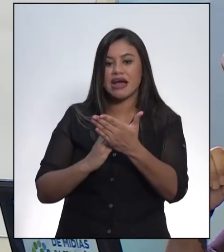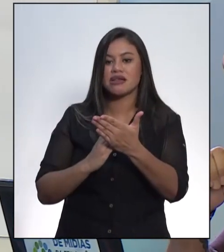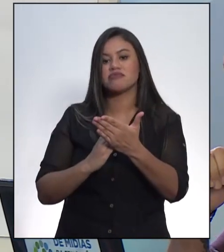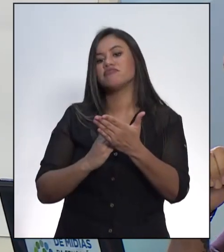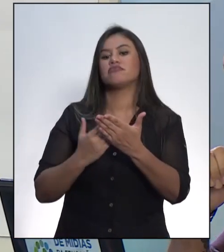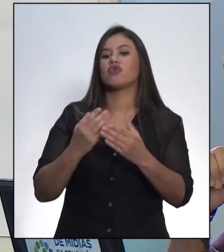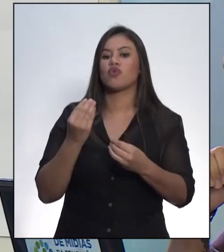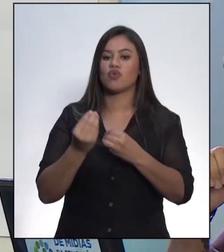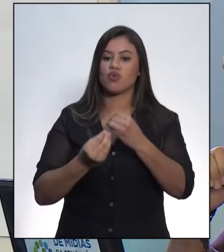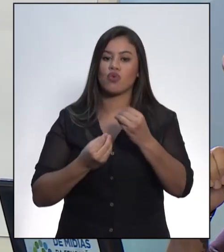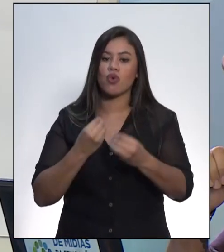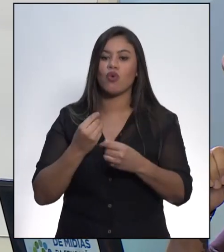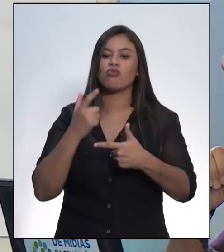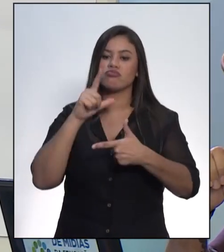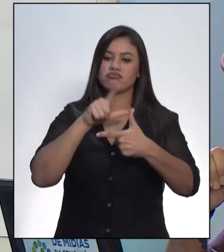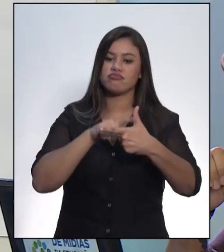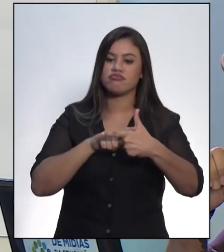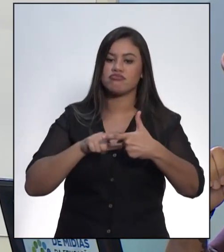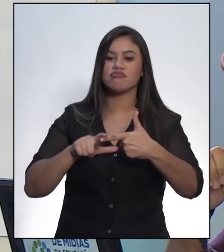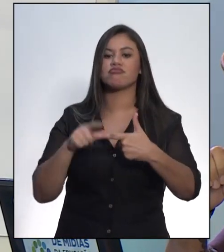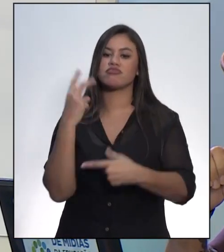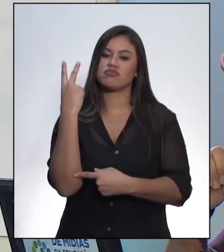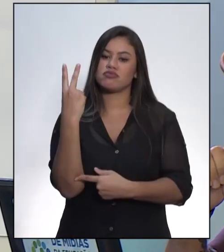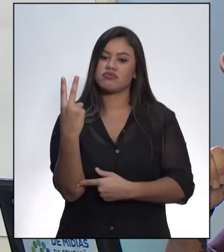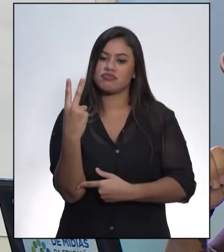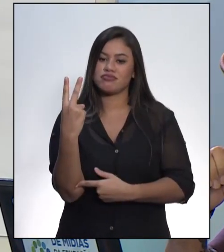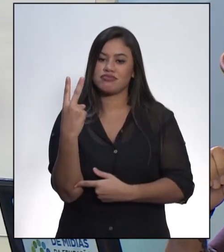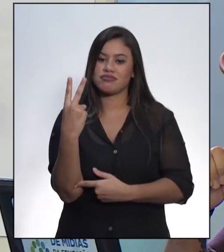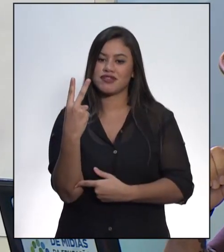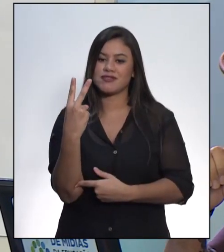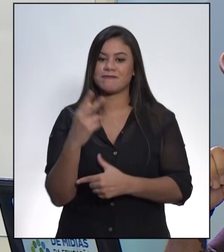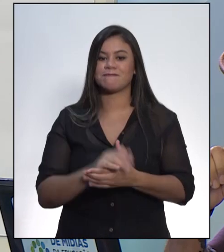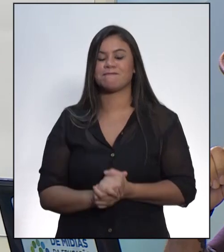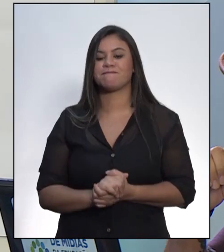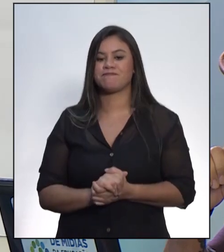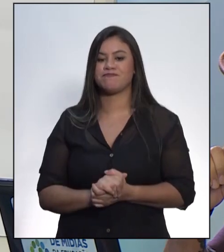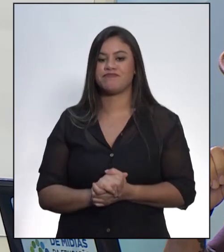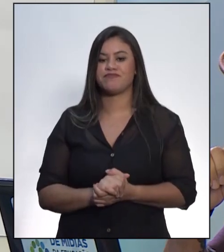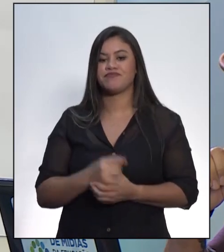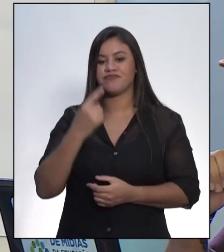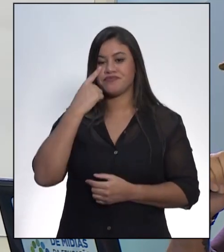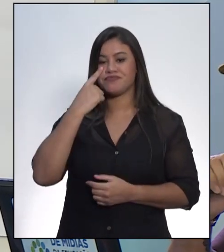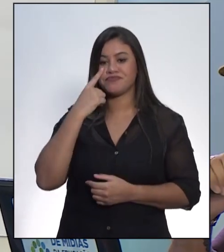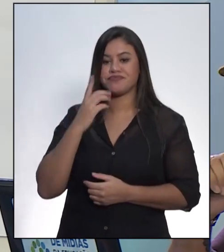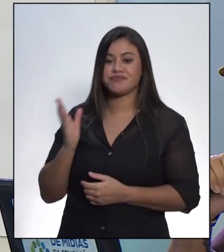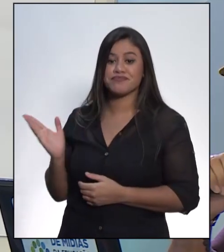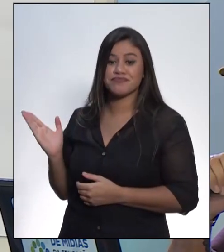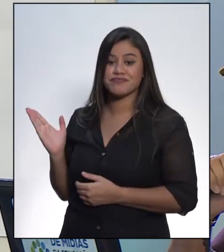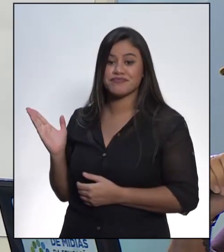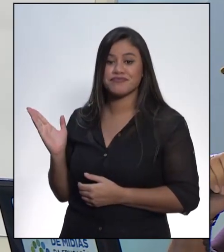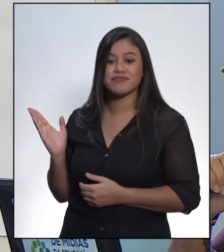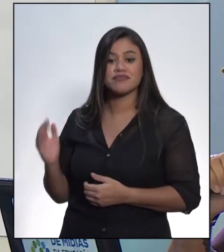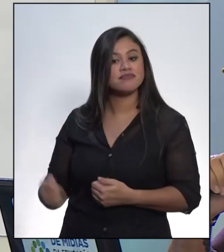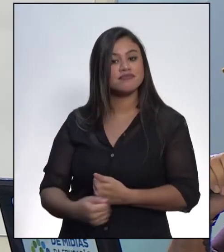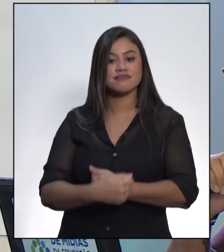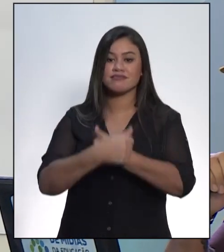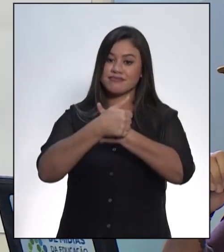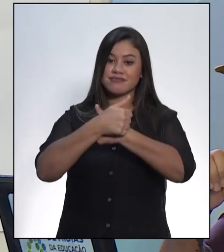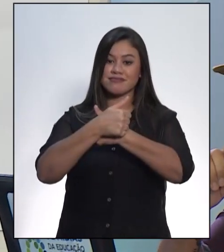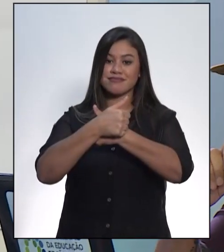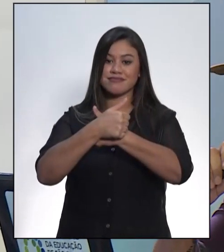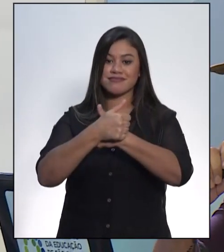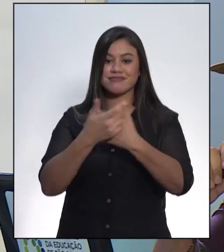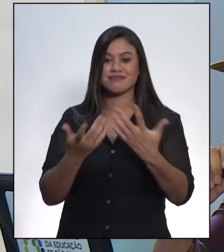termos, então eu divido por 2. Esse aqui, ó, digamos que é uma equação, é como eu